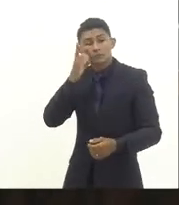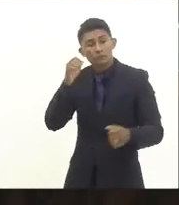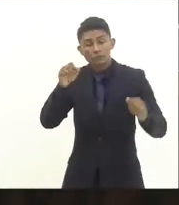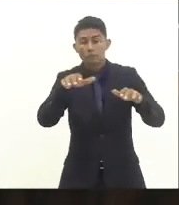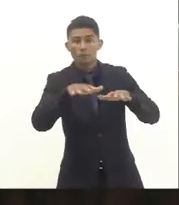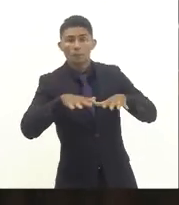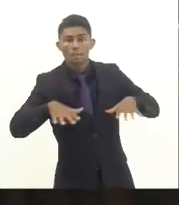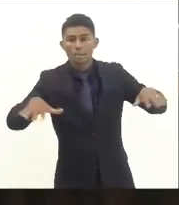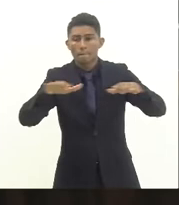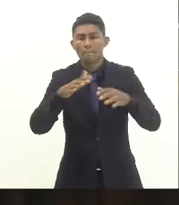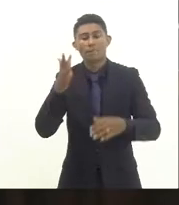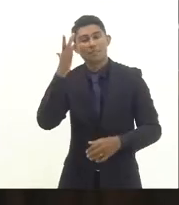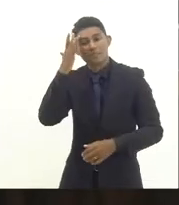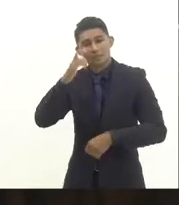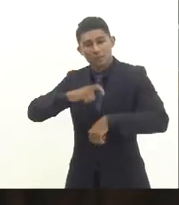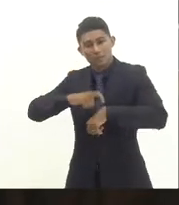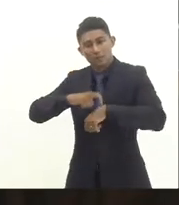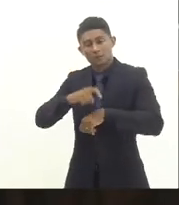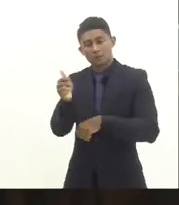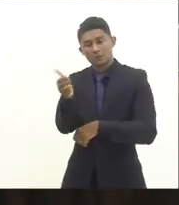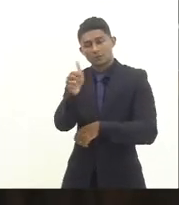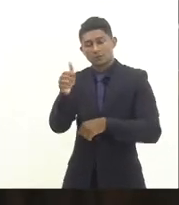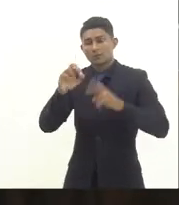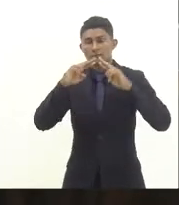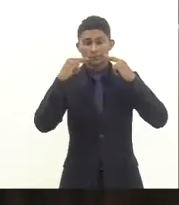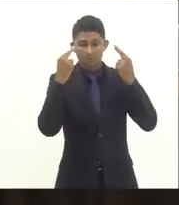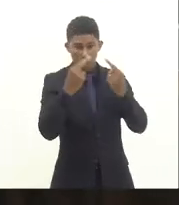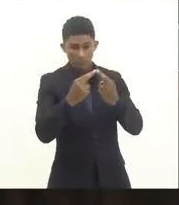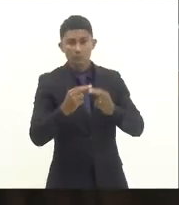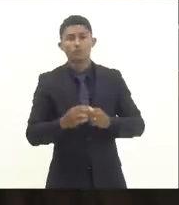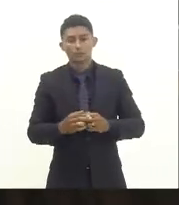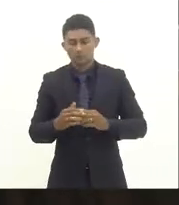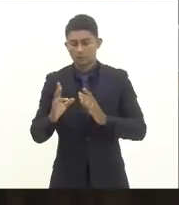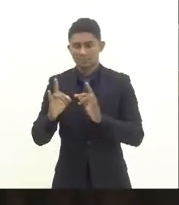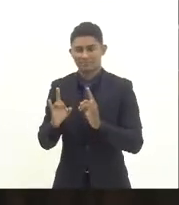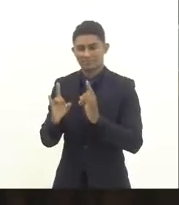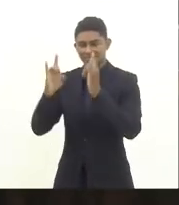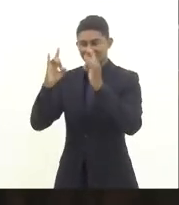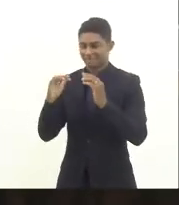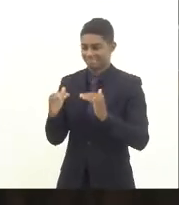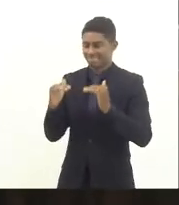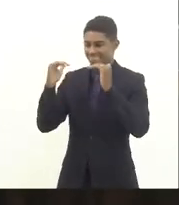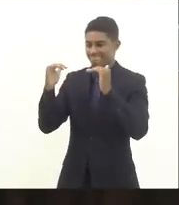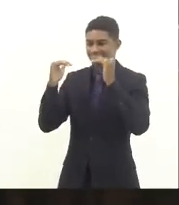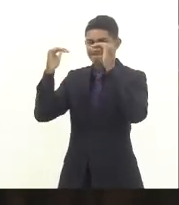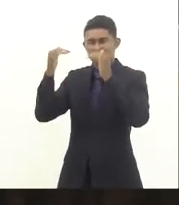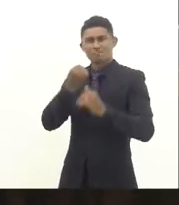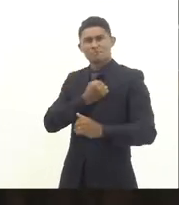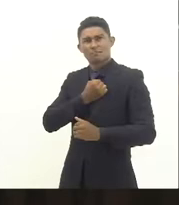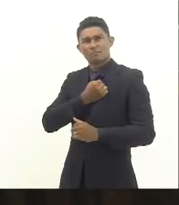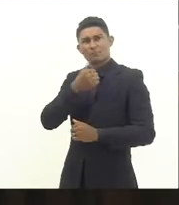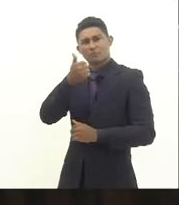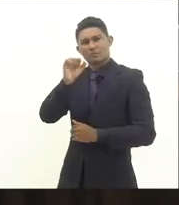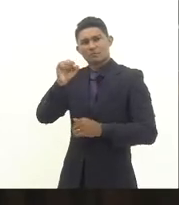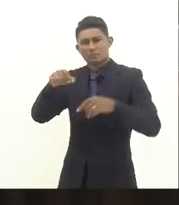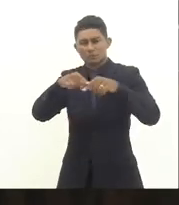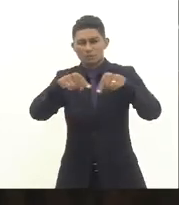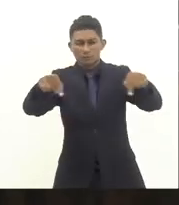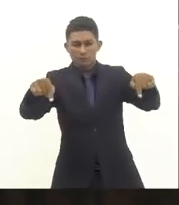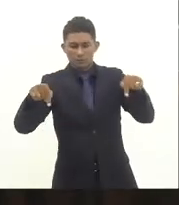e deputados para estarem amanhã às 11horas no 18º andar Salvo engano 1801